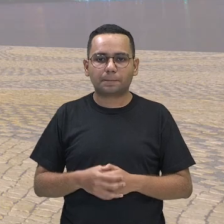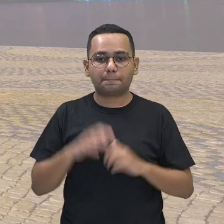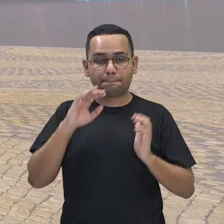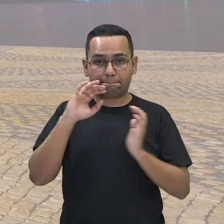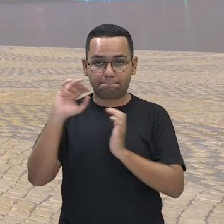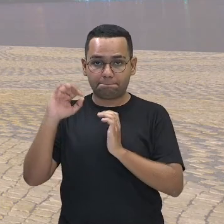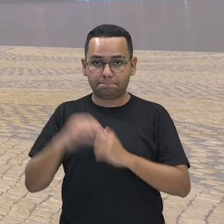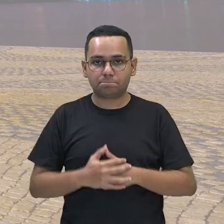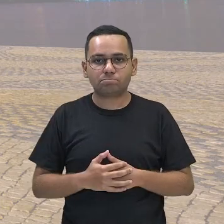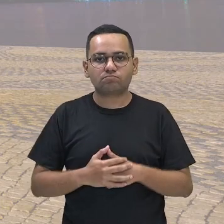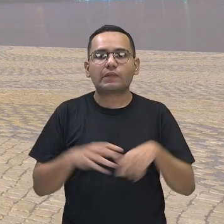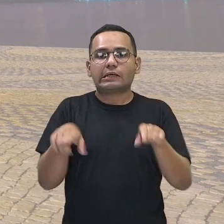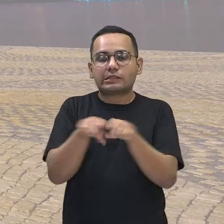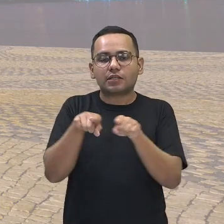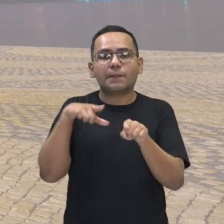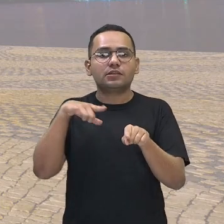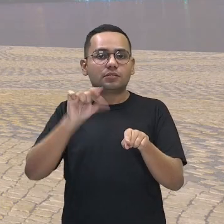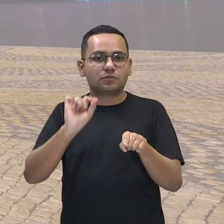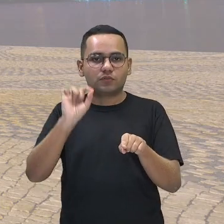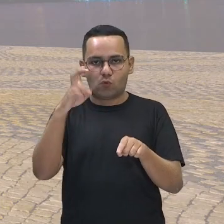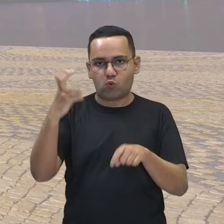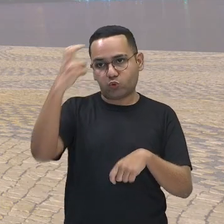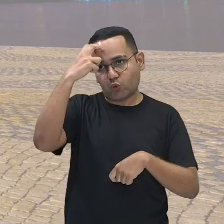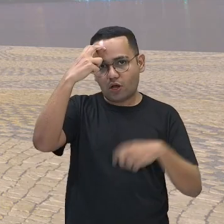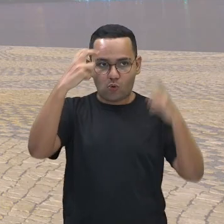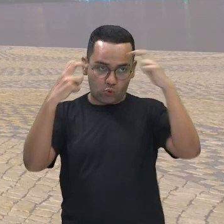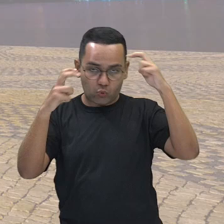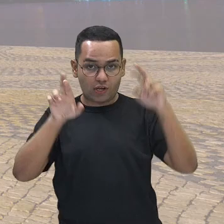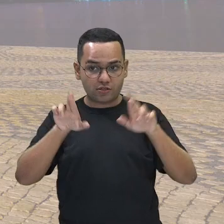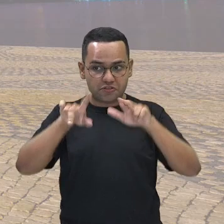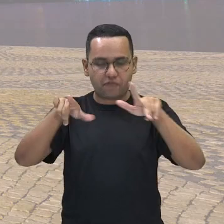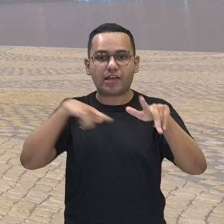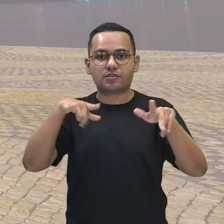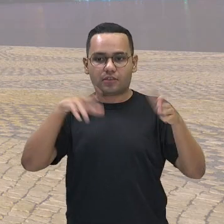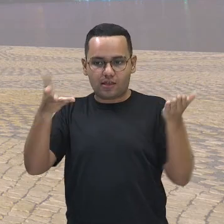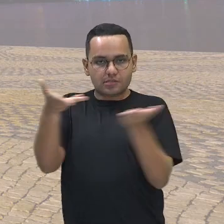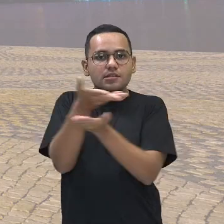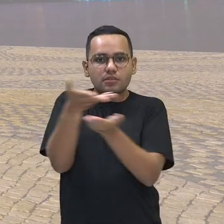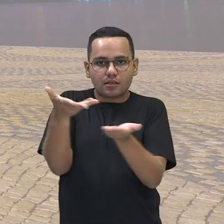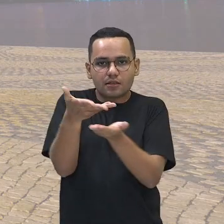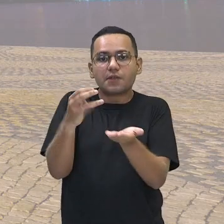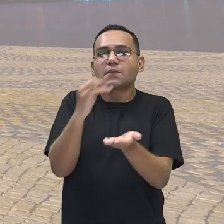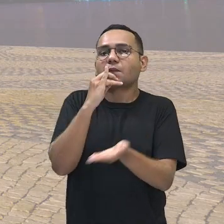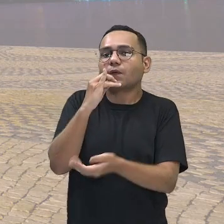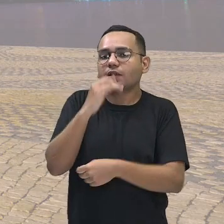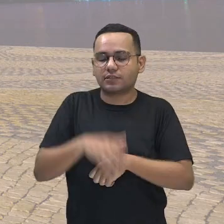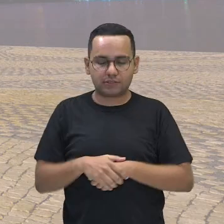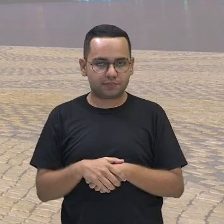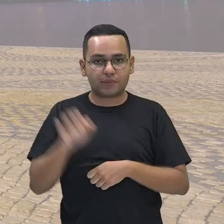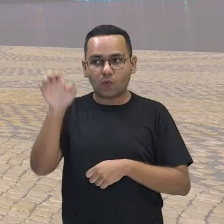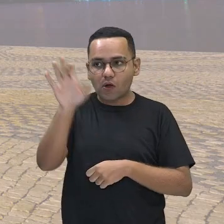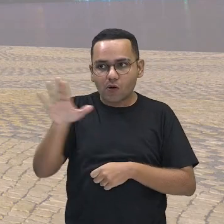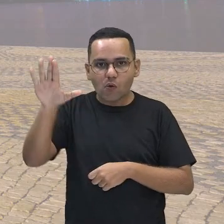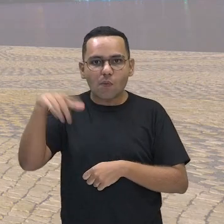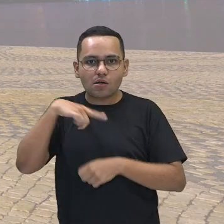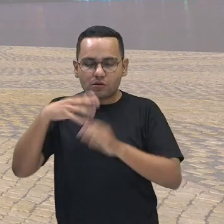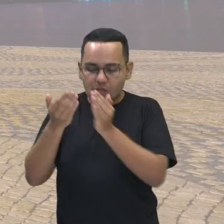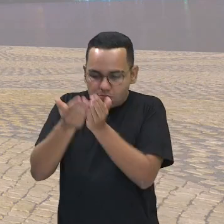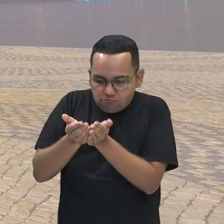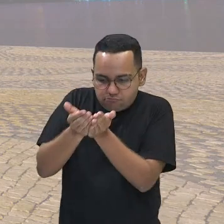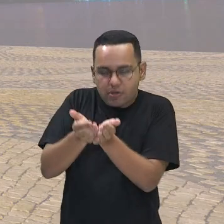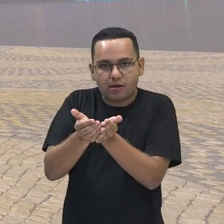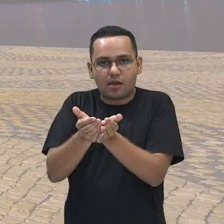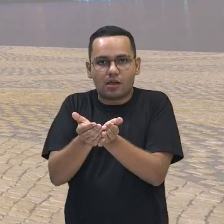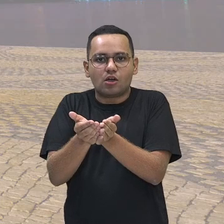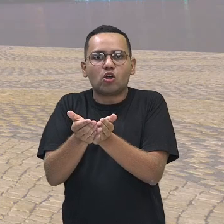de culturas diferentes. No momento em que os europeus encontram um novo território, que eles vão chamar de Novo Mundo e que nós conhecemos